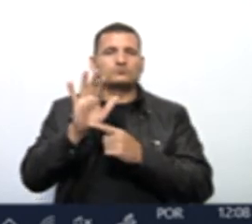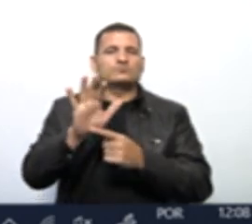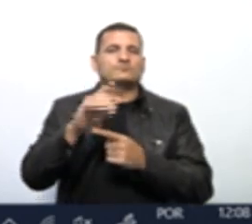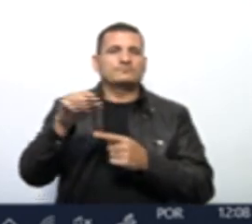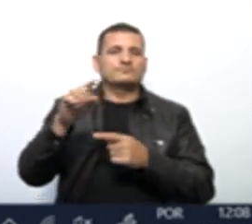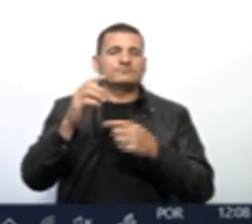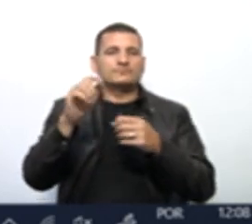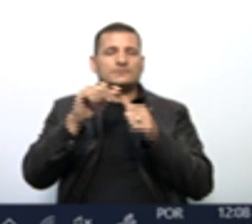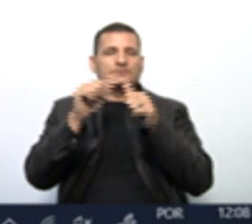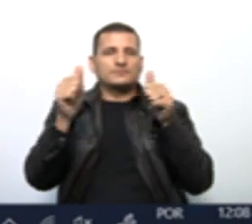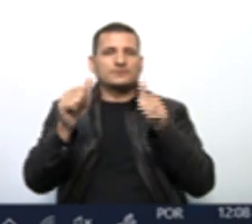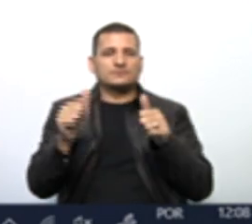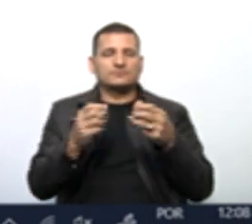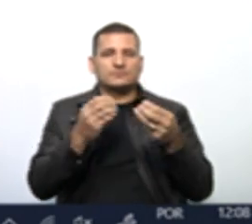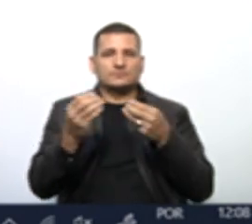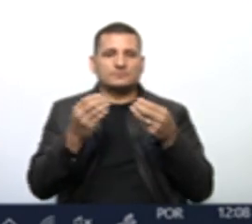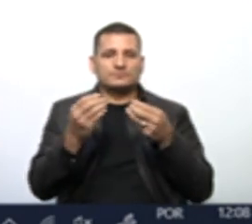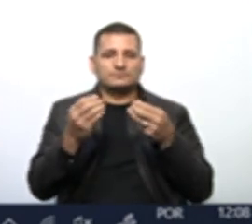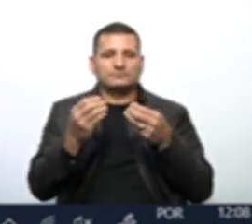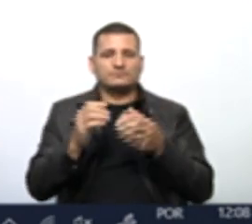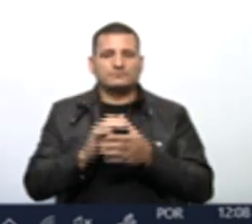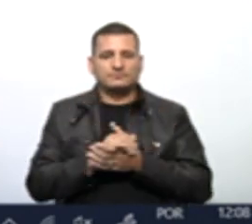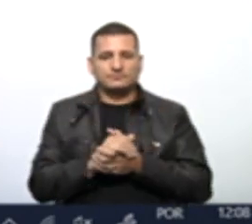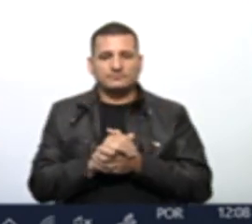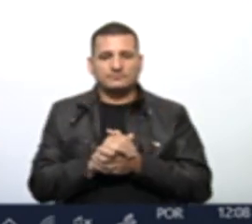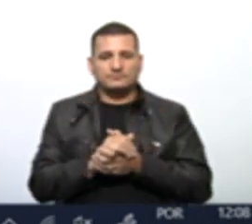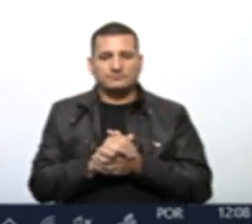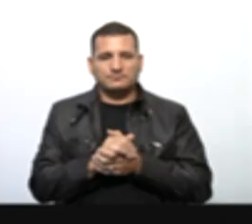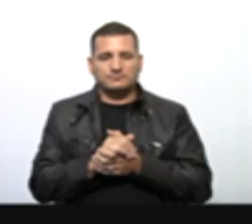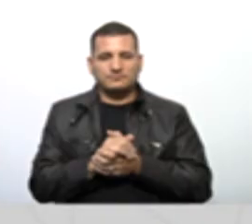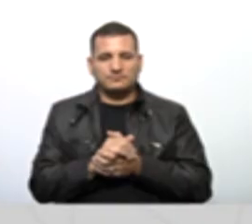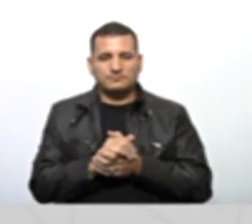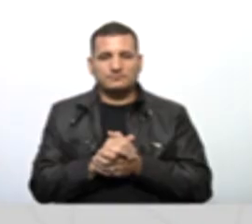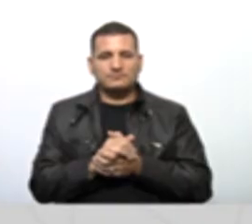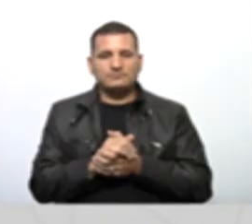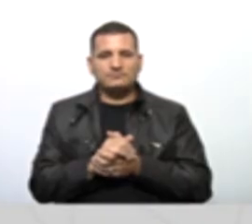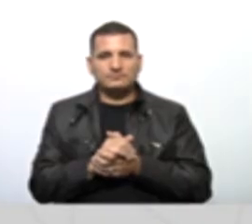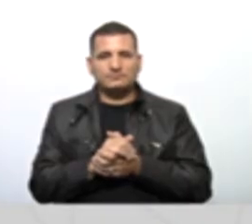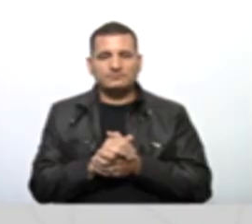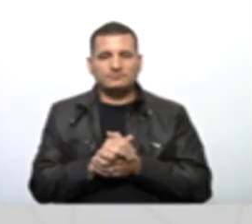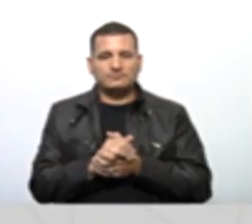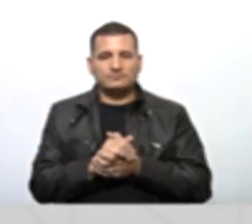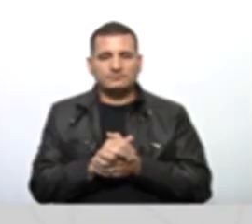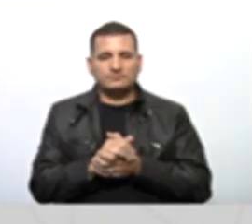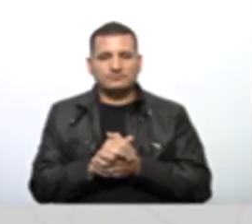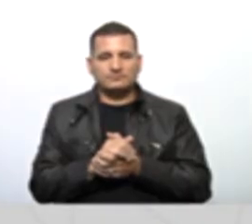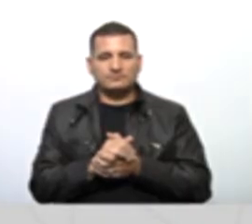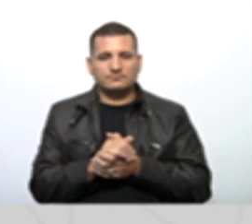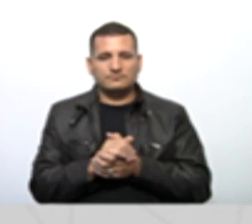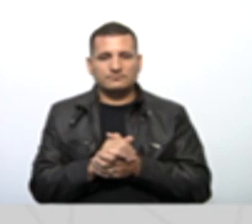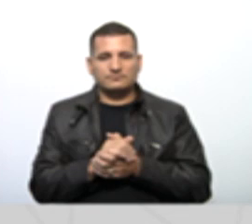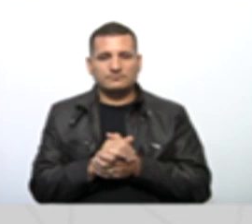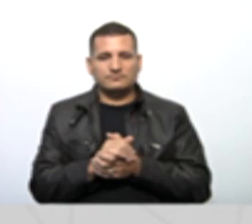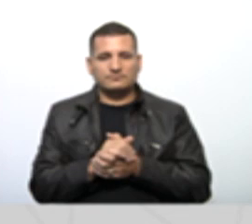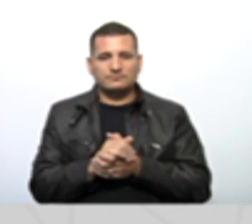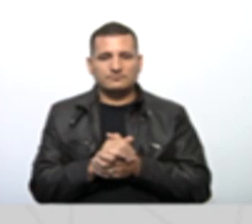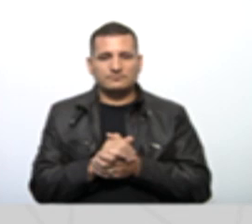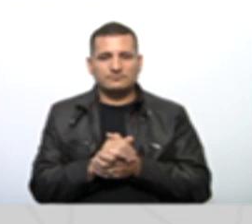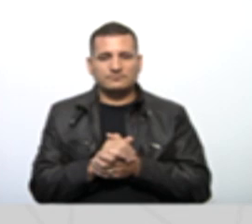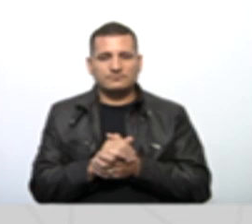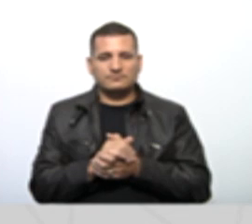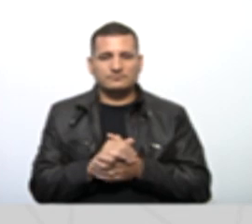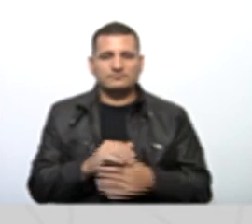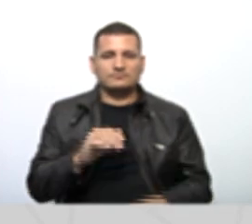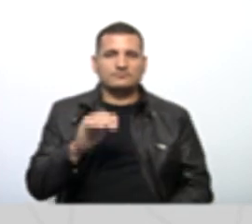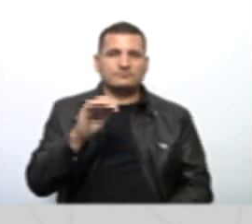questão dos carros pessoal qual é o cabo que a gente utiliza qual então olha só que né então o